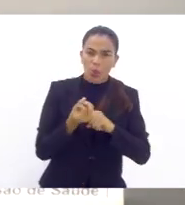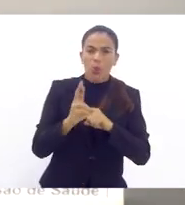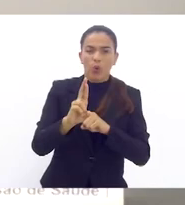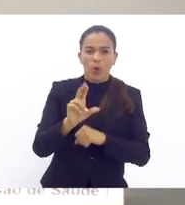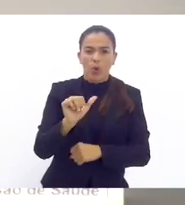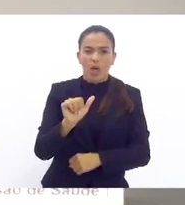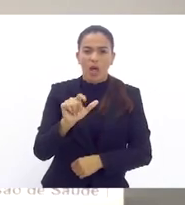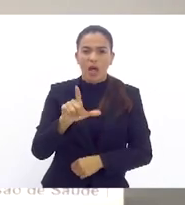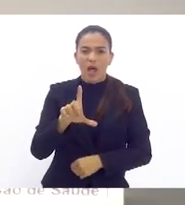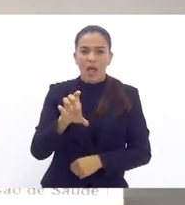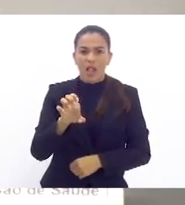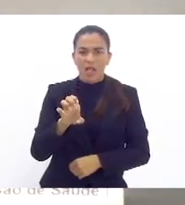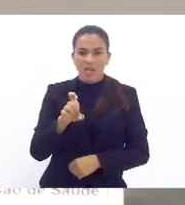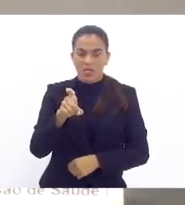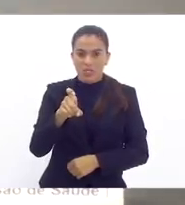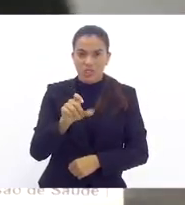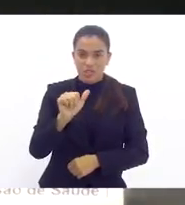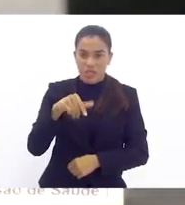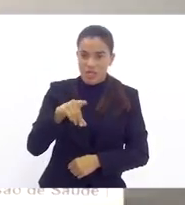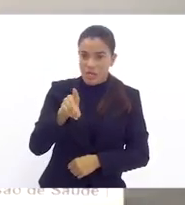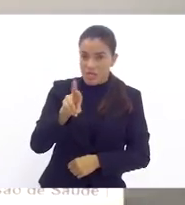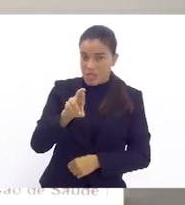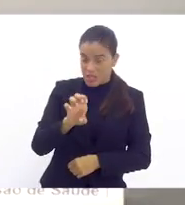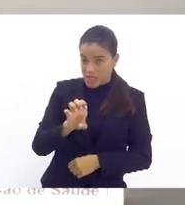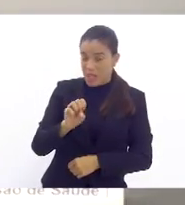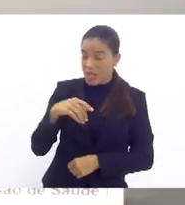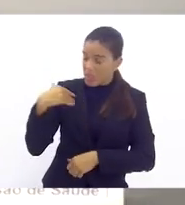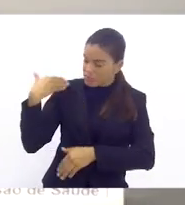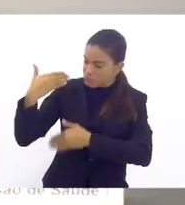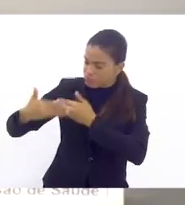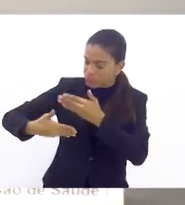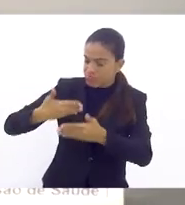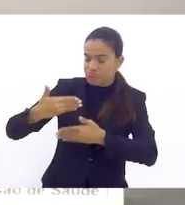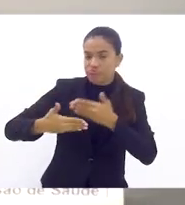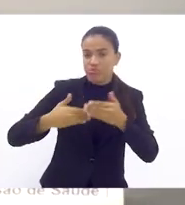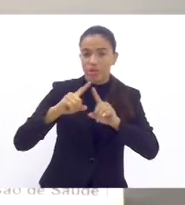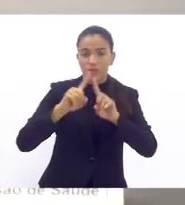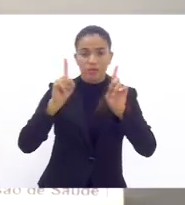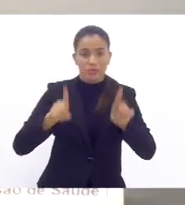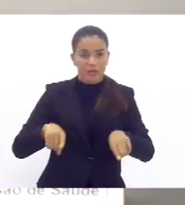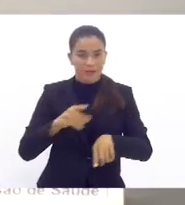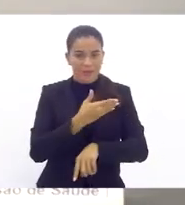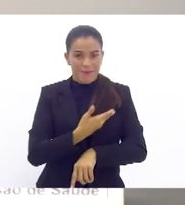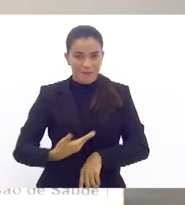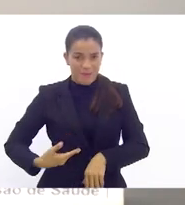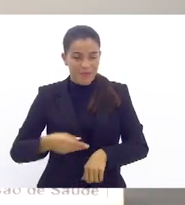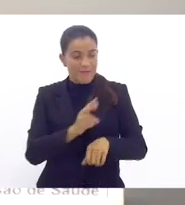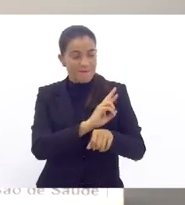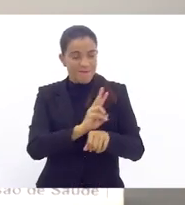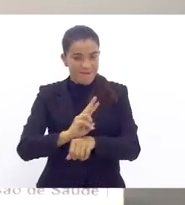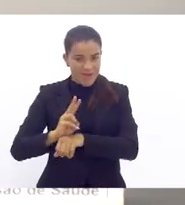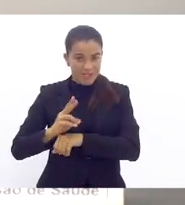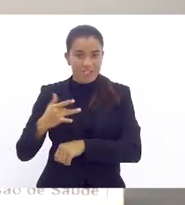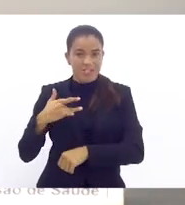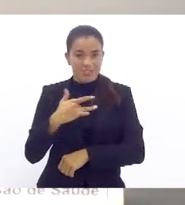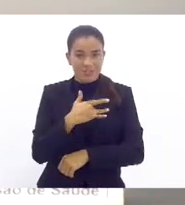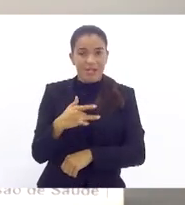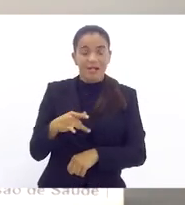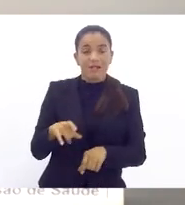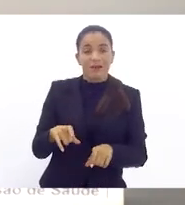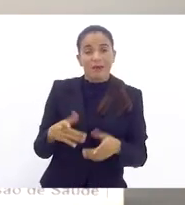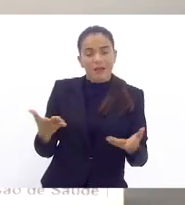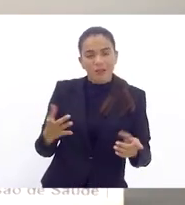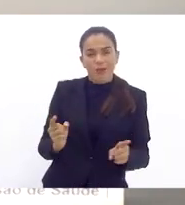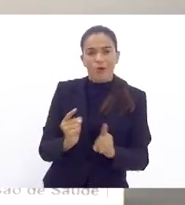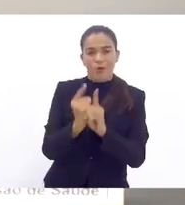né? Uma pessoa que construiu sua carreira no serviço público exatamente na vigilância sanitária. E a partir desse